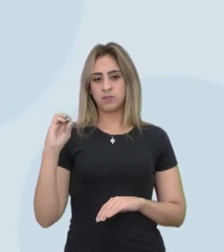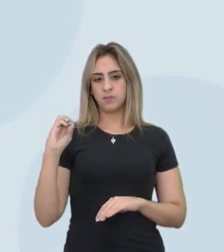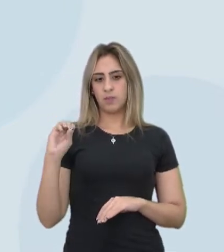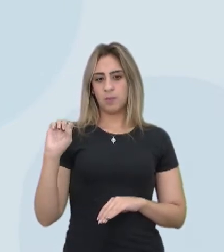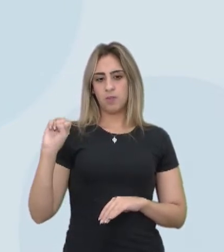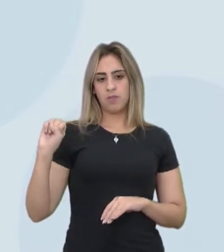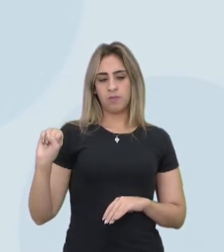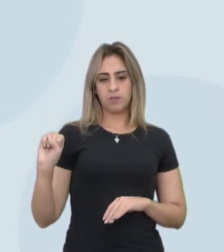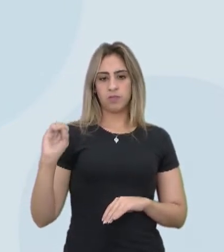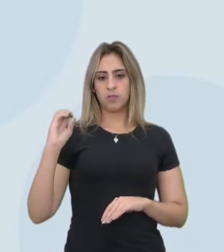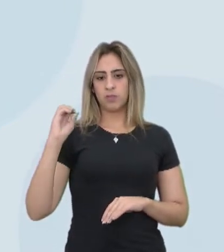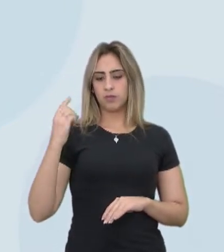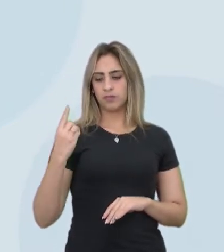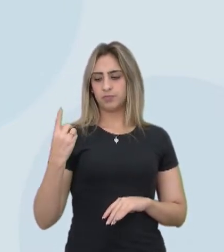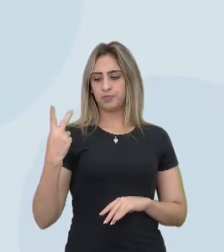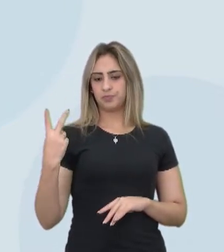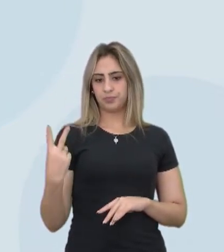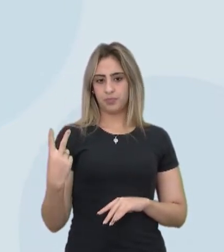EMIFCHS